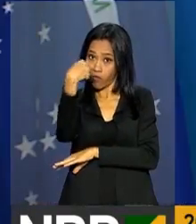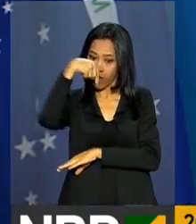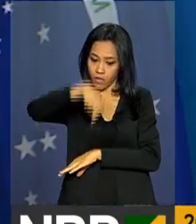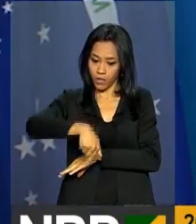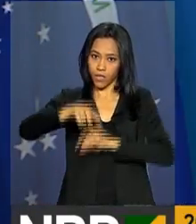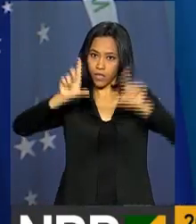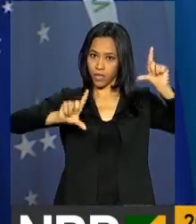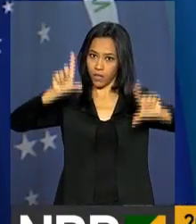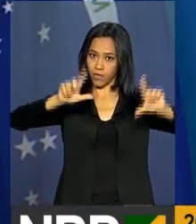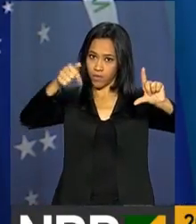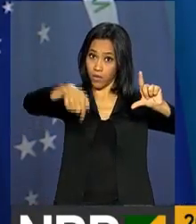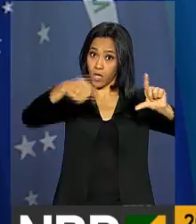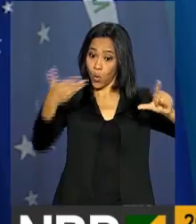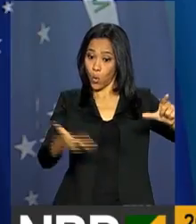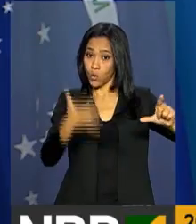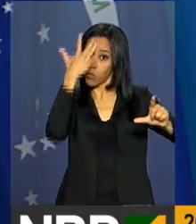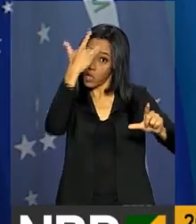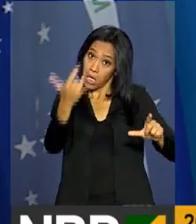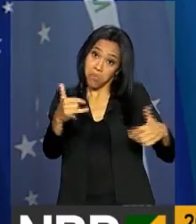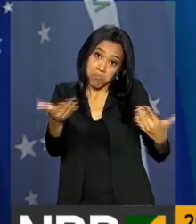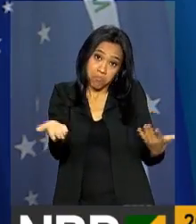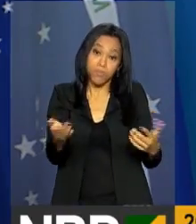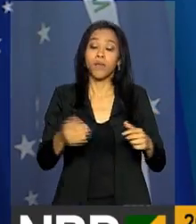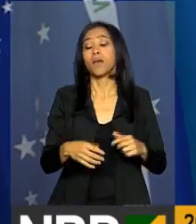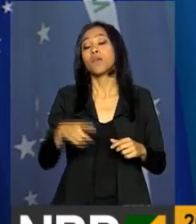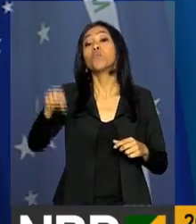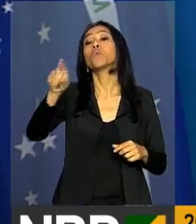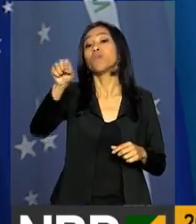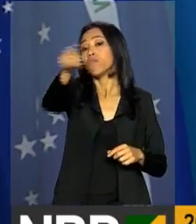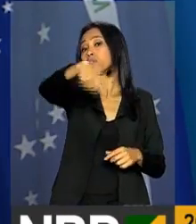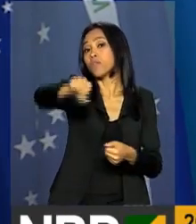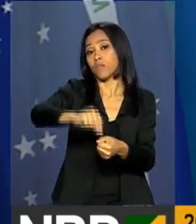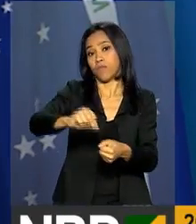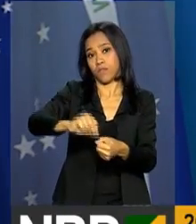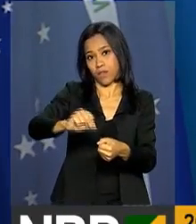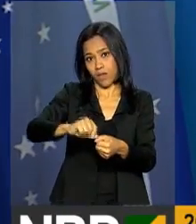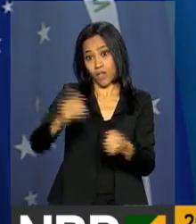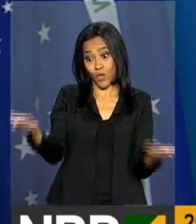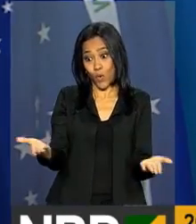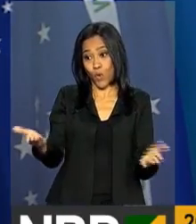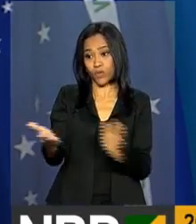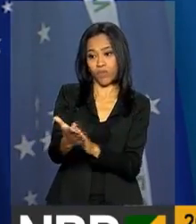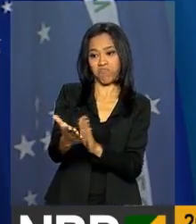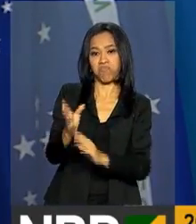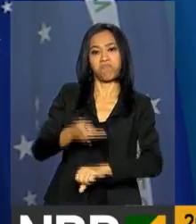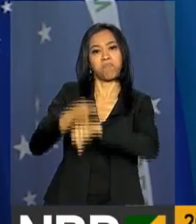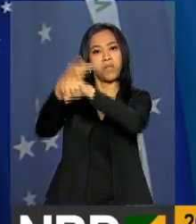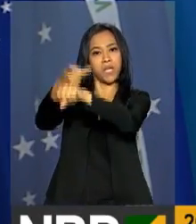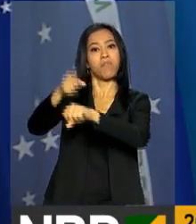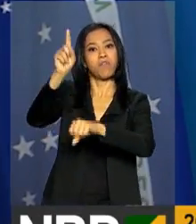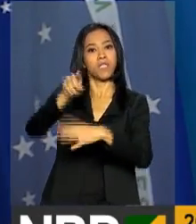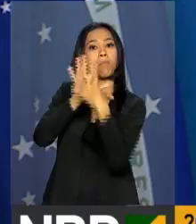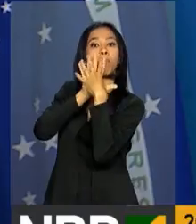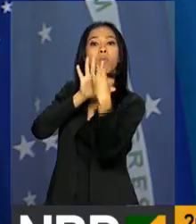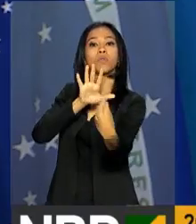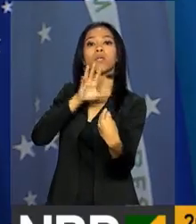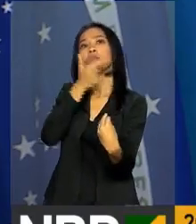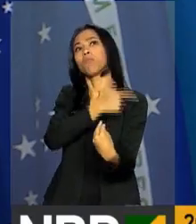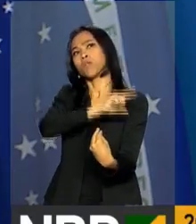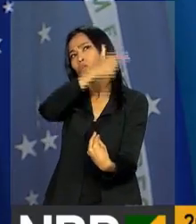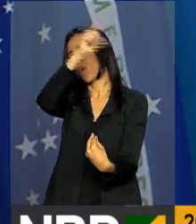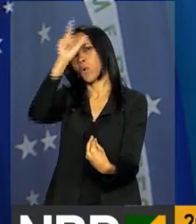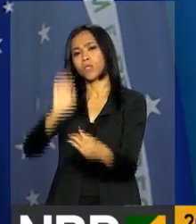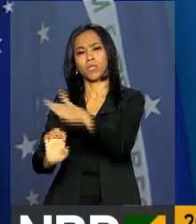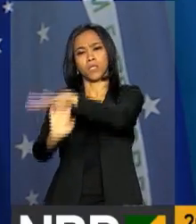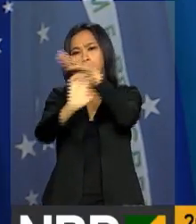noticiário hoje amanhã e os senhores fizeram aqueles que hoje foram premiados poderá servir de exemplo para todos os empresários